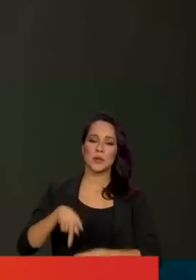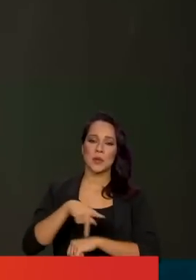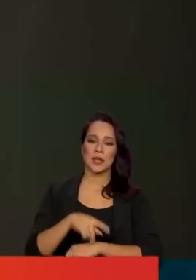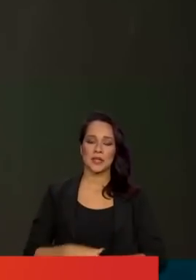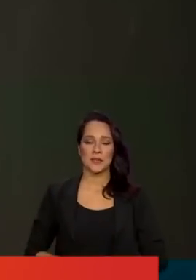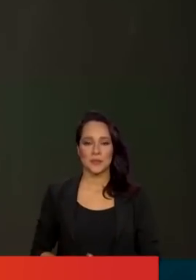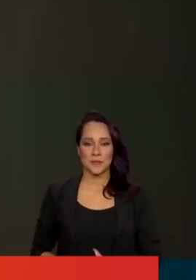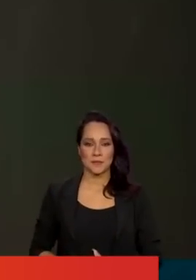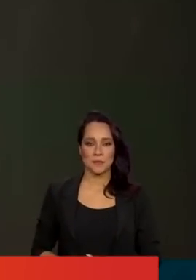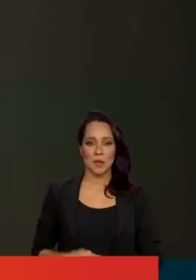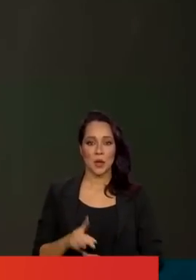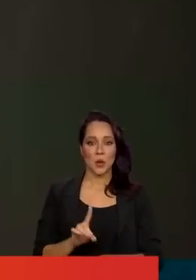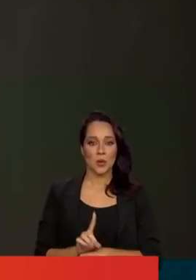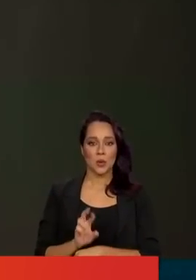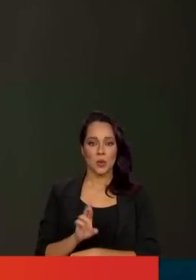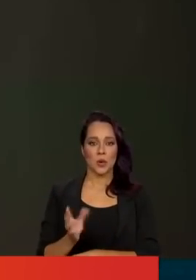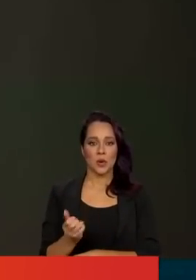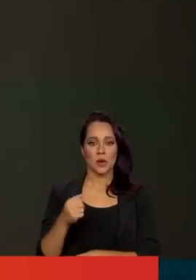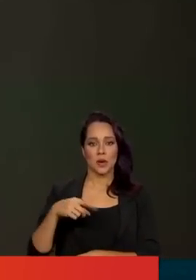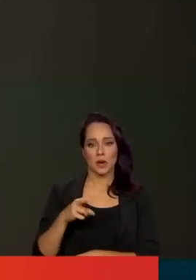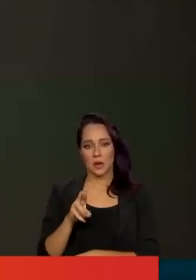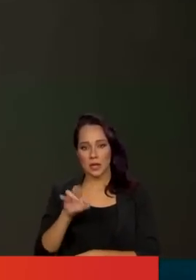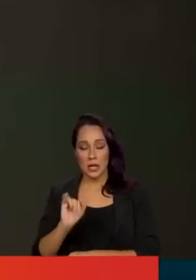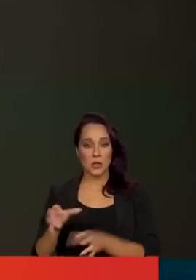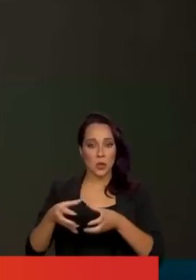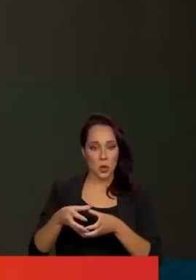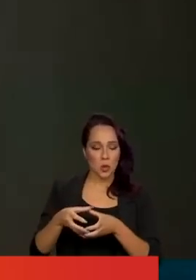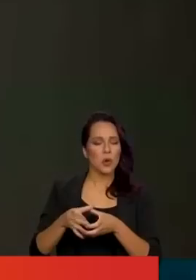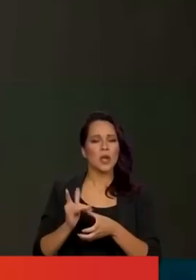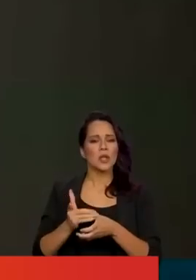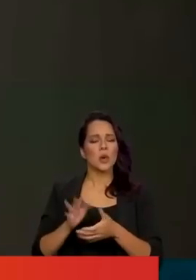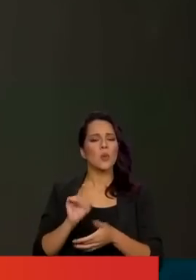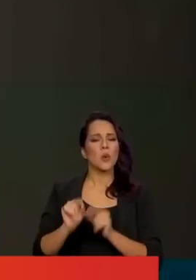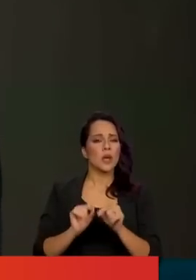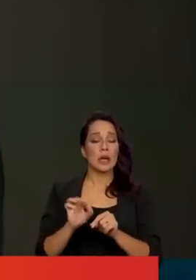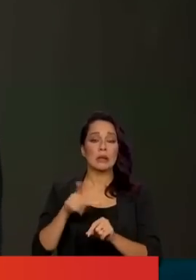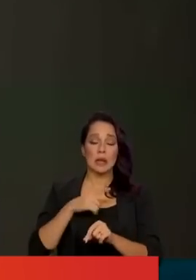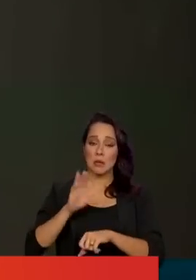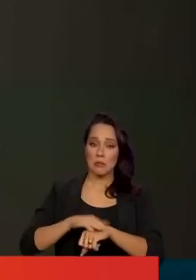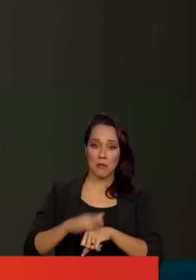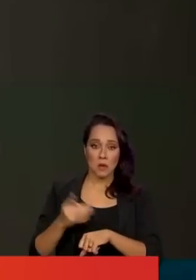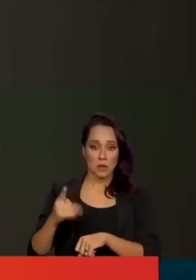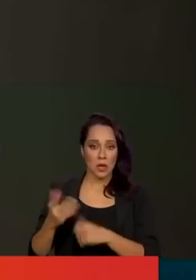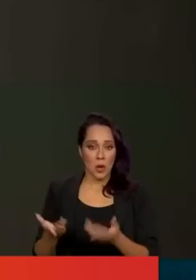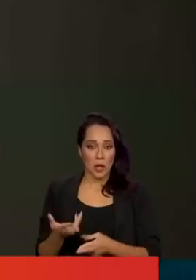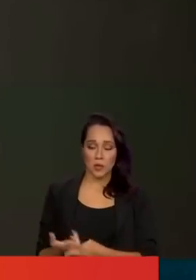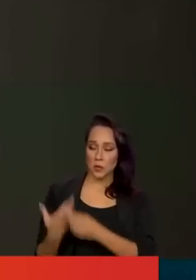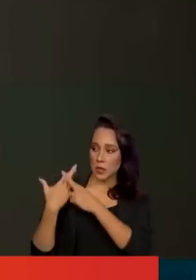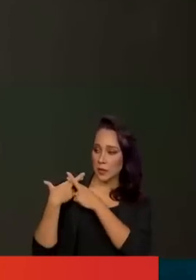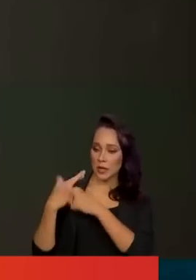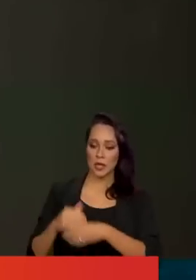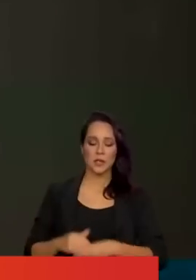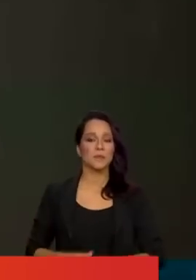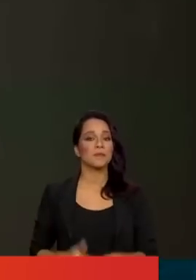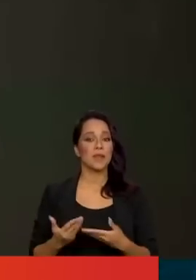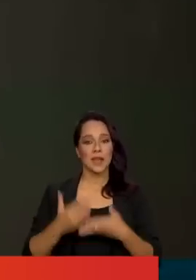país o doutor Andrei e a sua equipe estão investidos exatamente dessa responsabilidade e